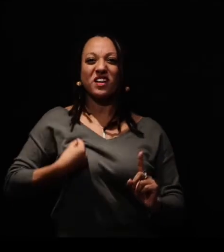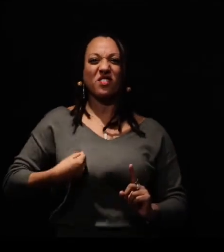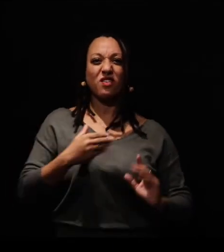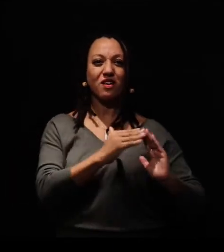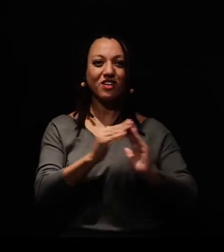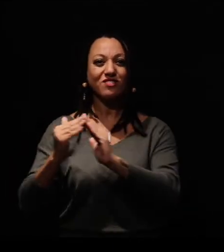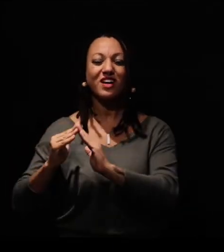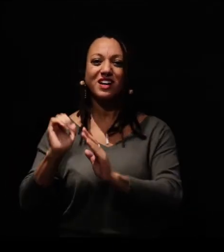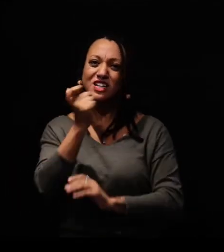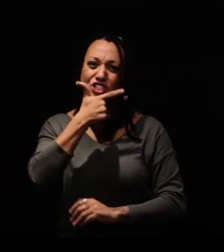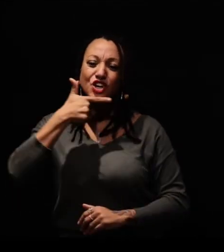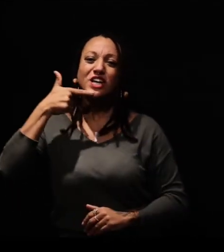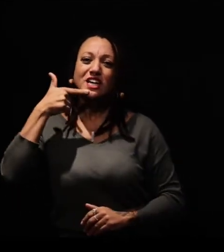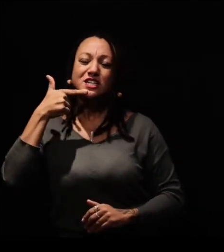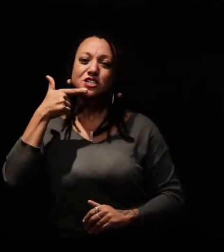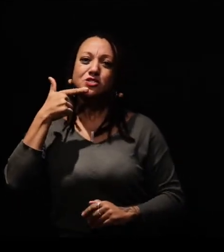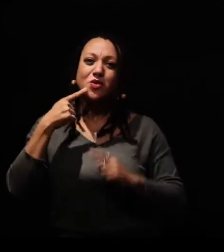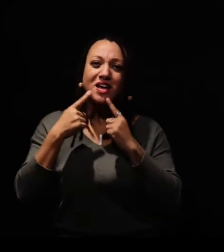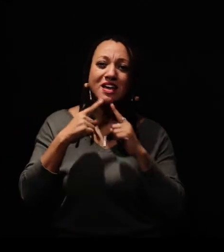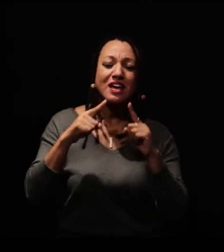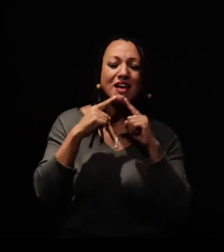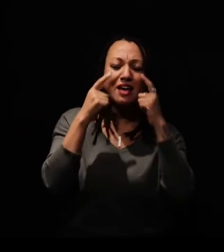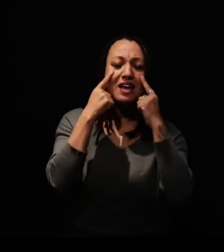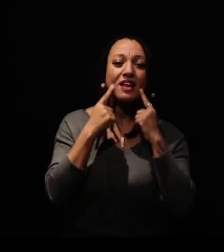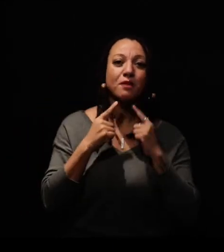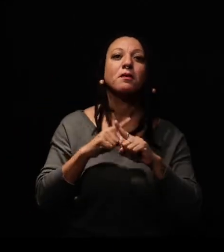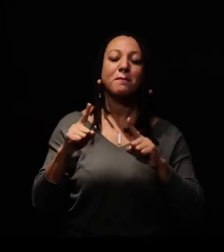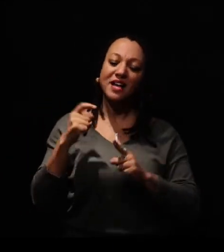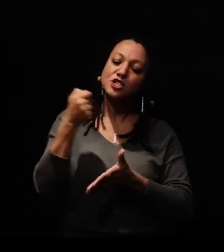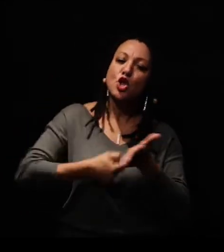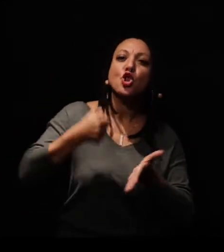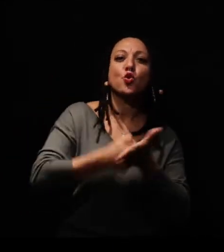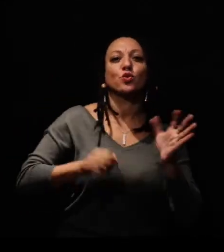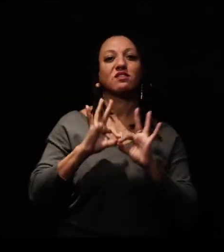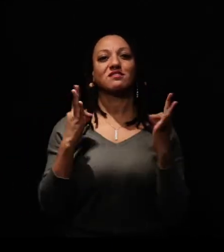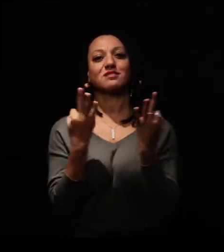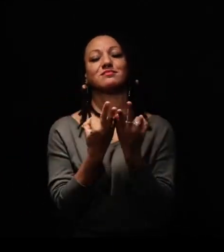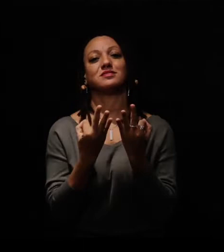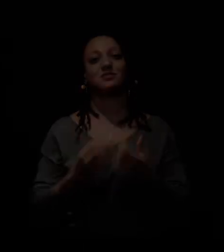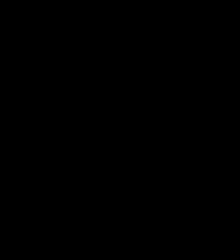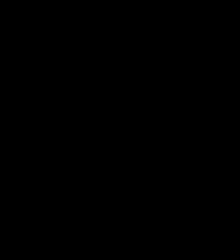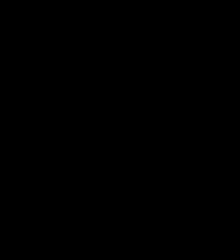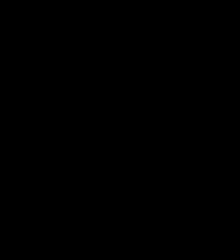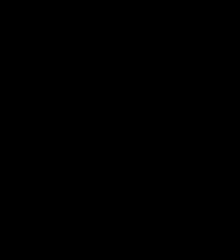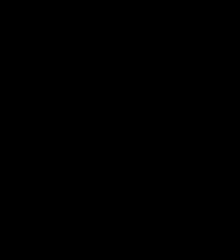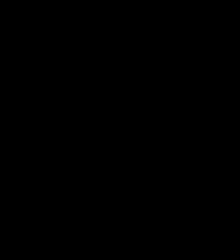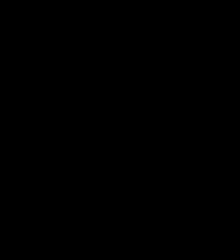vila, que entre o sorriso, o lamento, nunca deixou de lutar pela sua família.